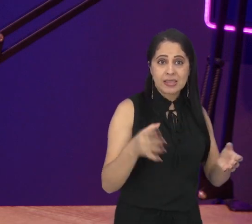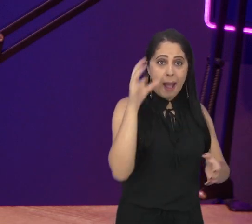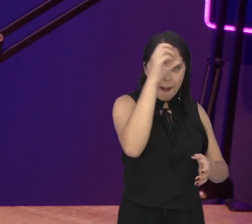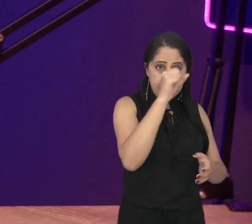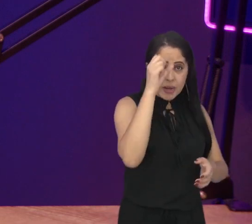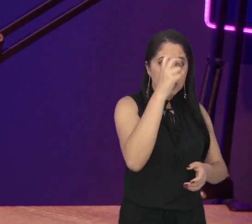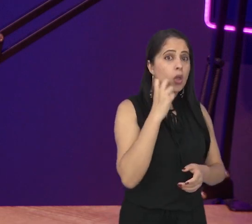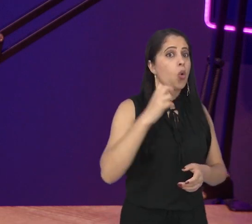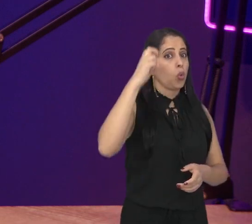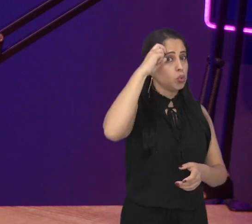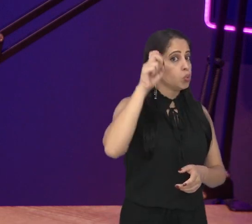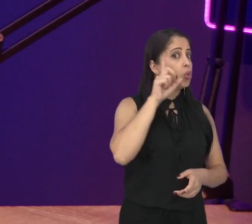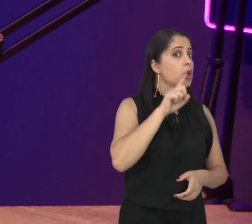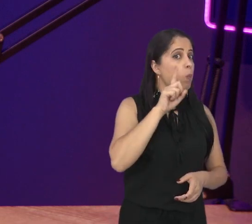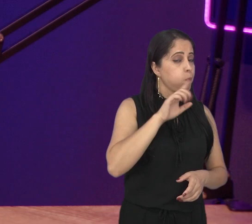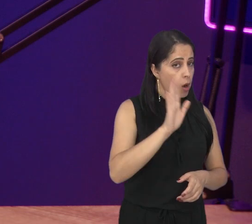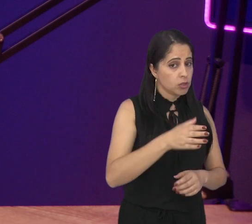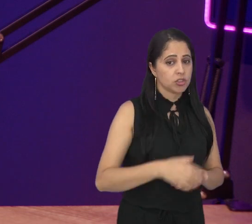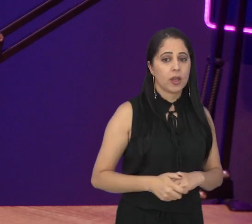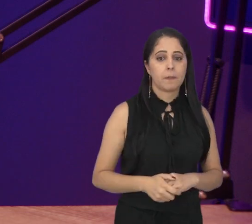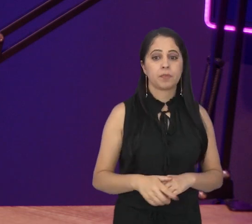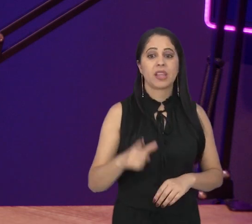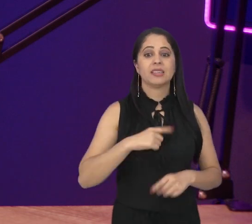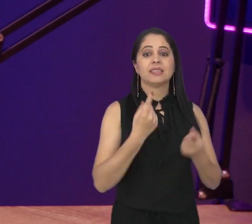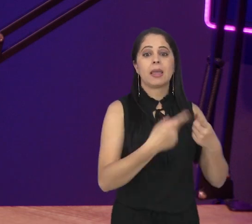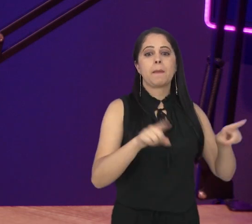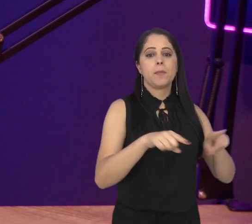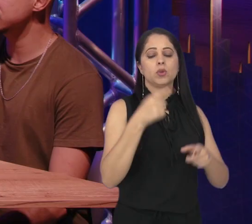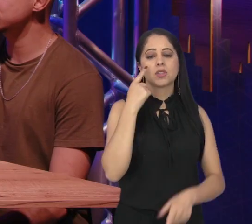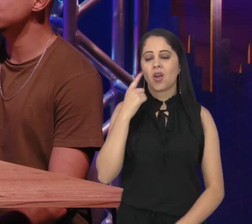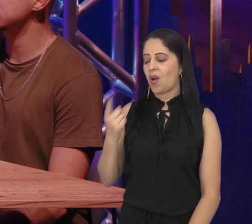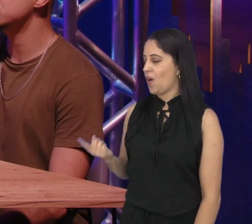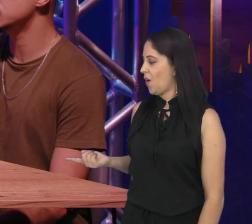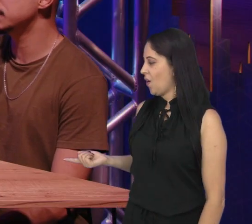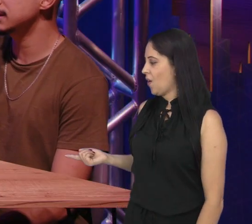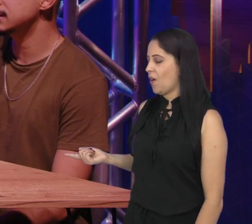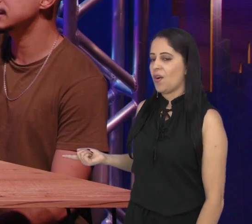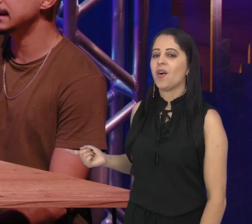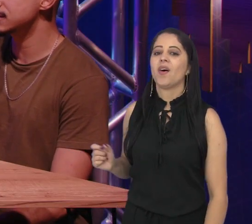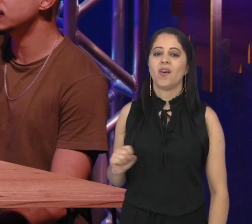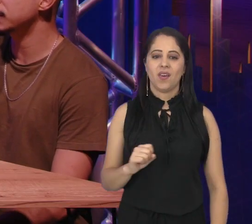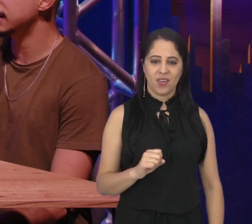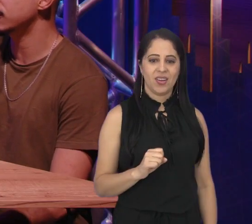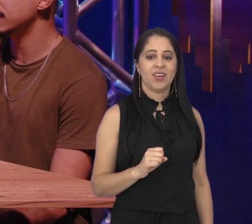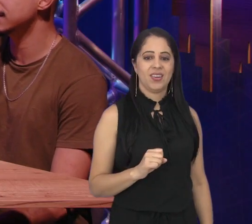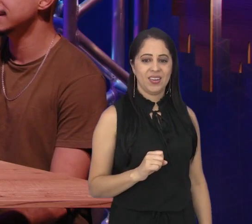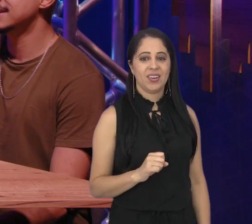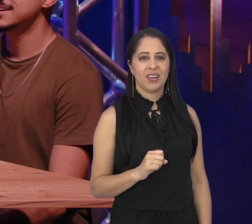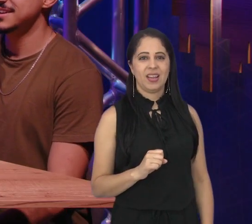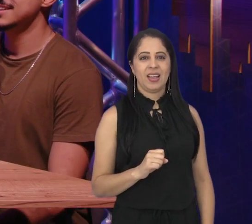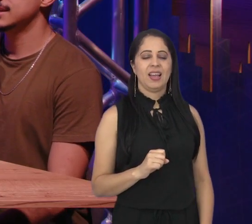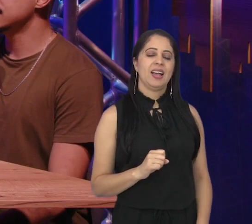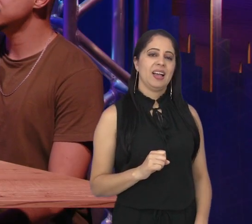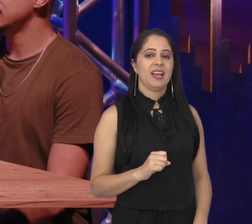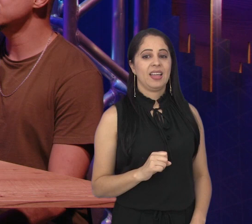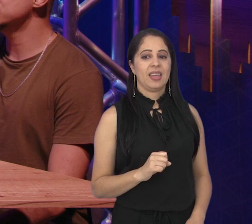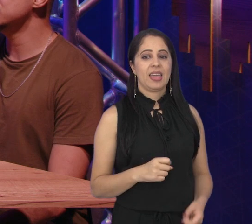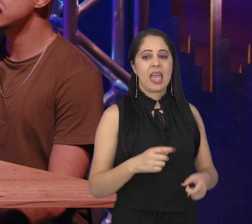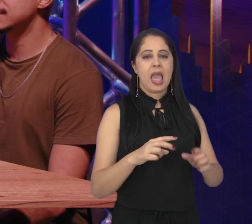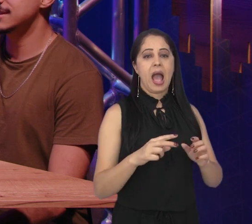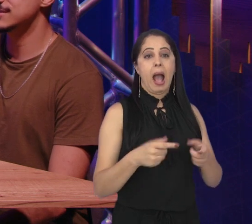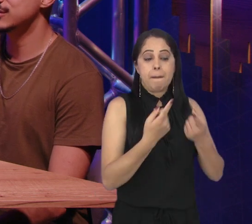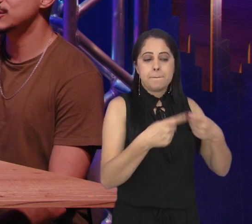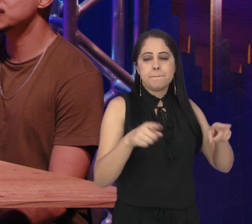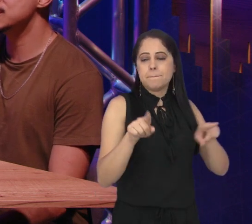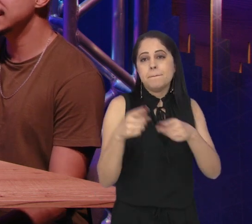cultura que a gente recebeu norte-americano também foi muito grande. Tem até aquela música do Legião Urbana, Geração Coca-Cola. Geração Coca-Cola. Eles falam